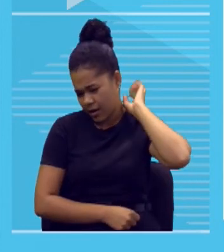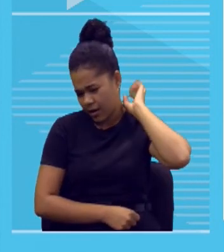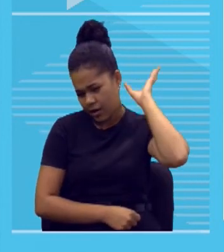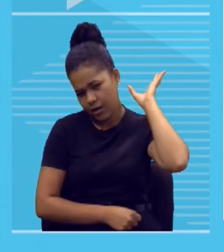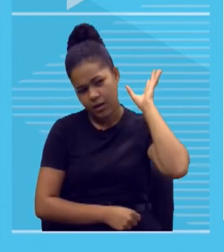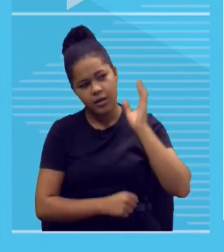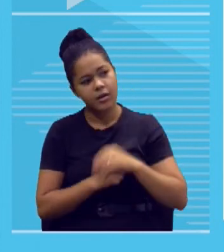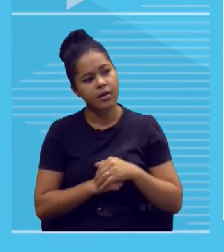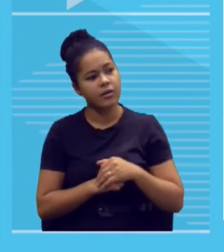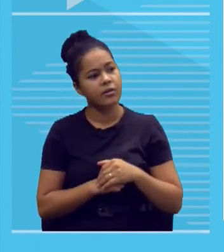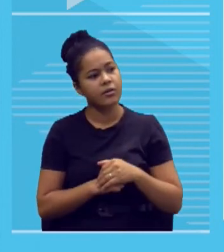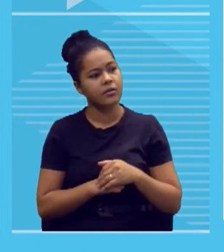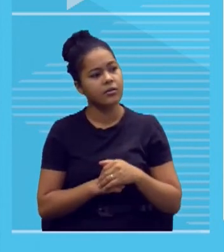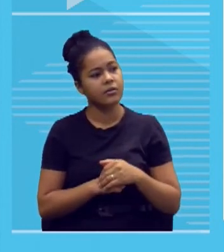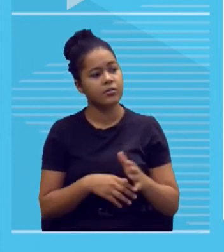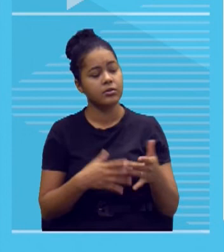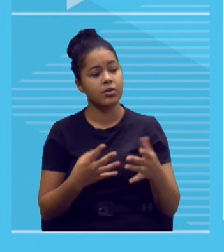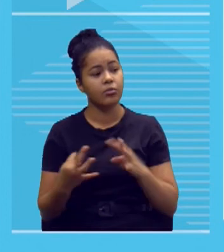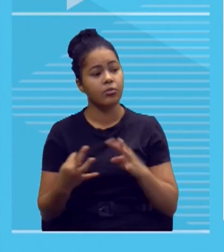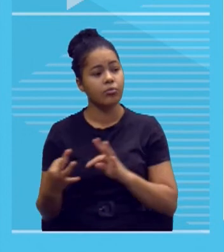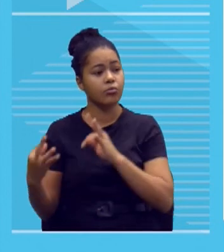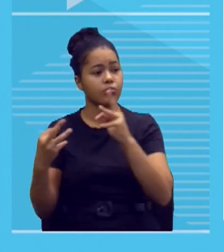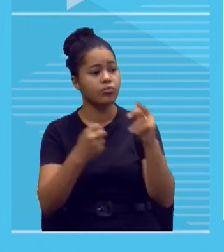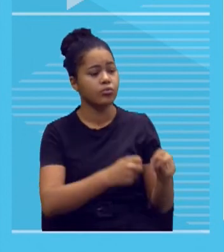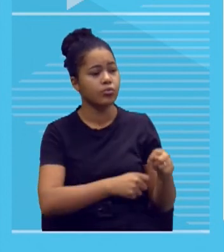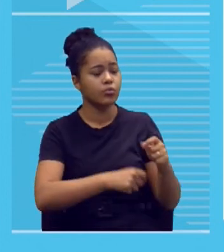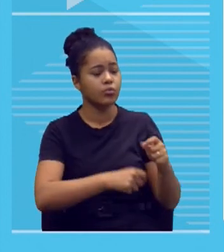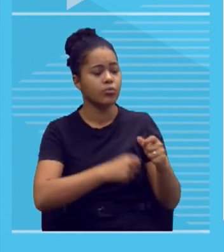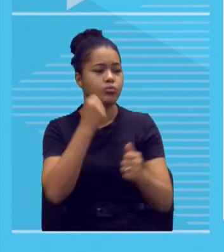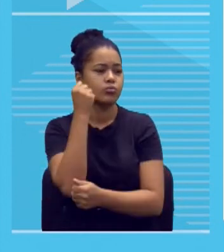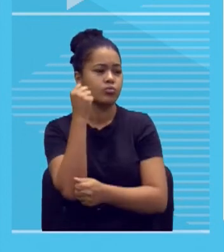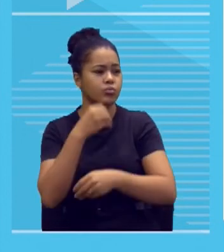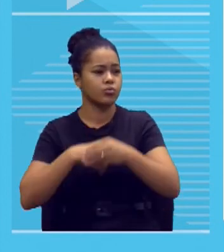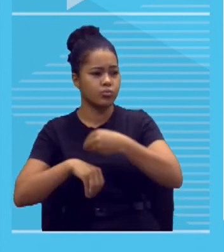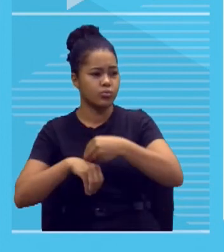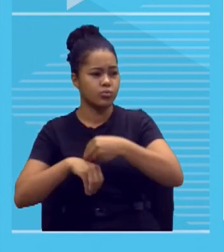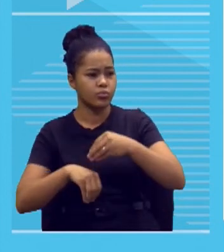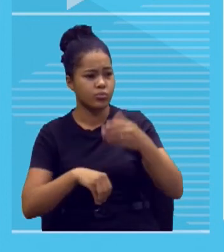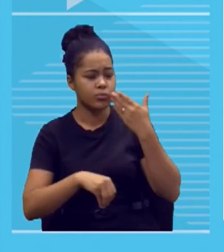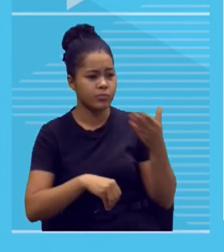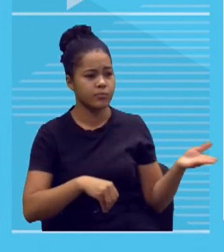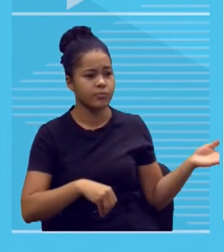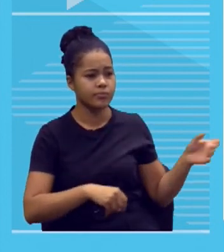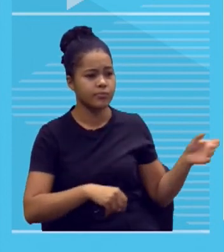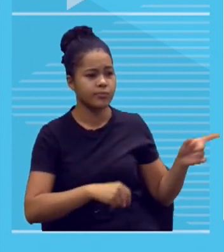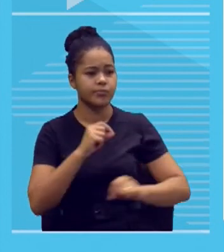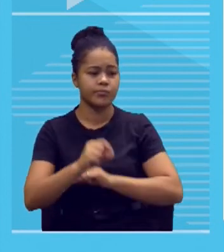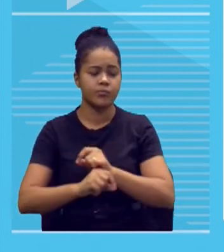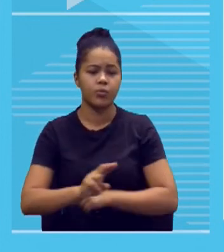nós estamos falando aqui são chamados órgãos homólogos